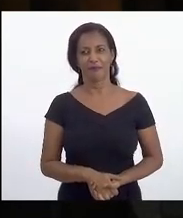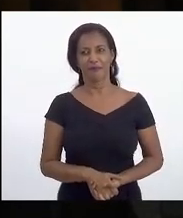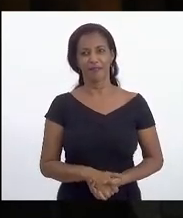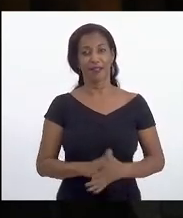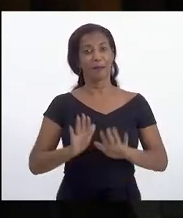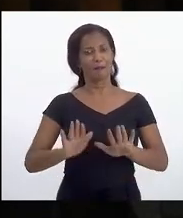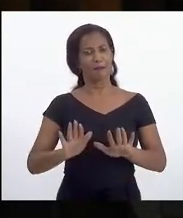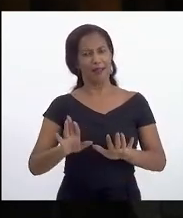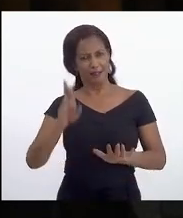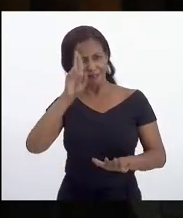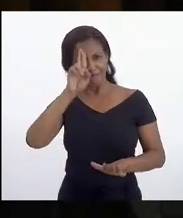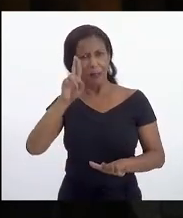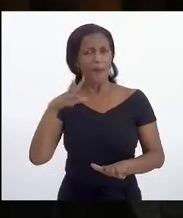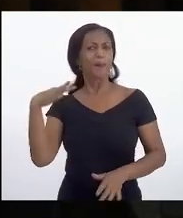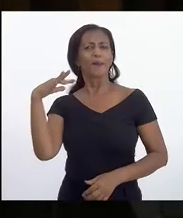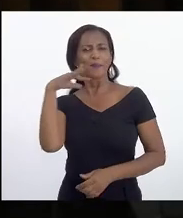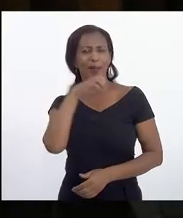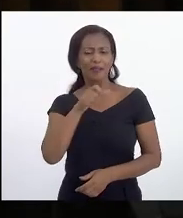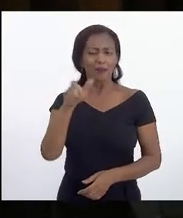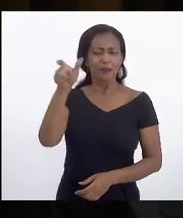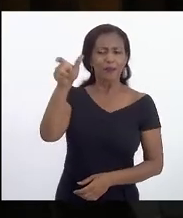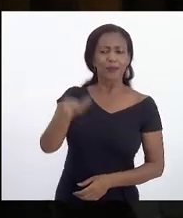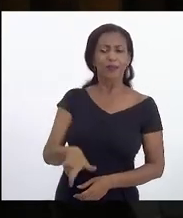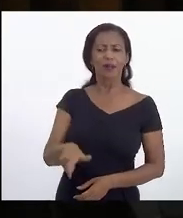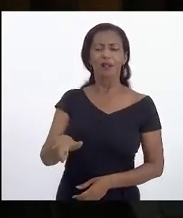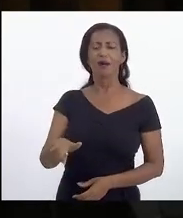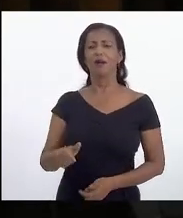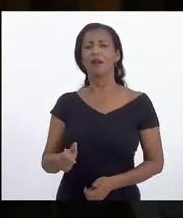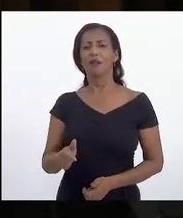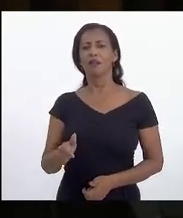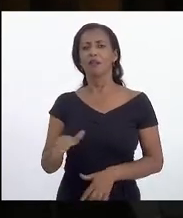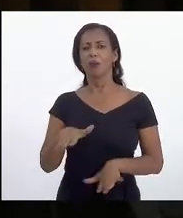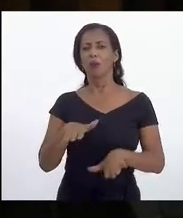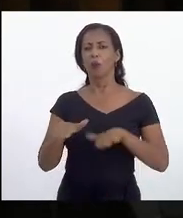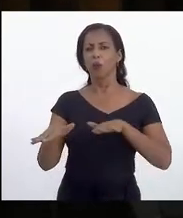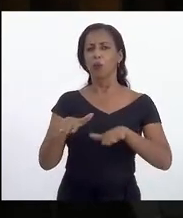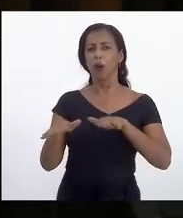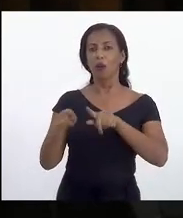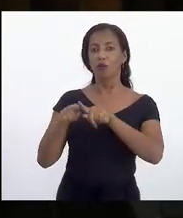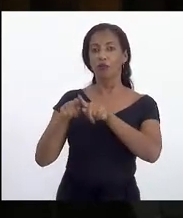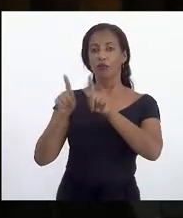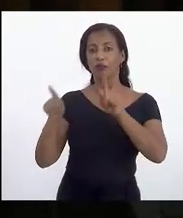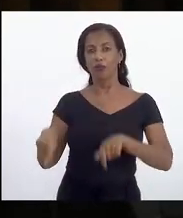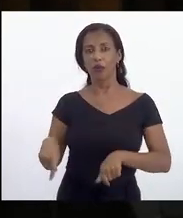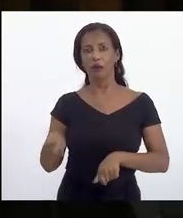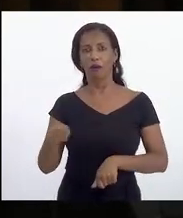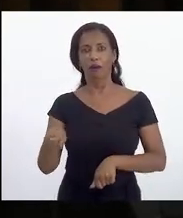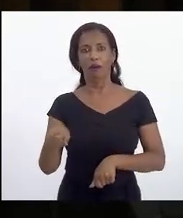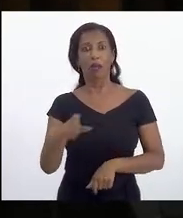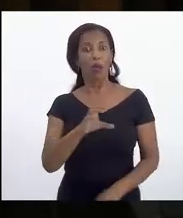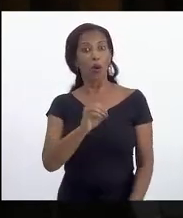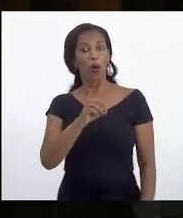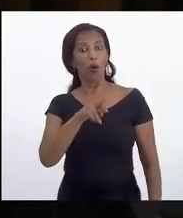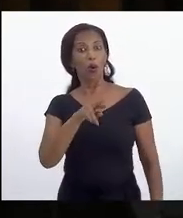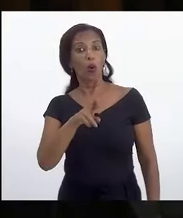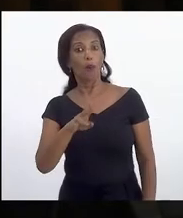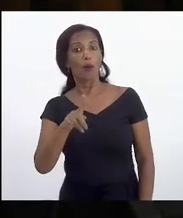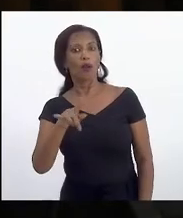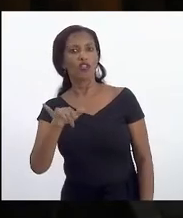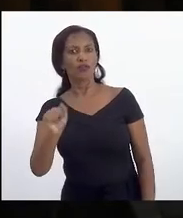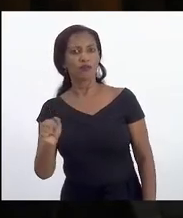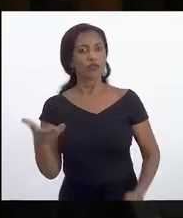é Mas a senhora pode perceber o que movimento do funcionalismo público é corporativista